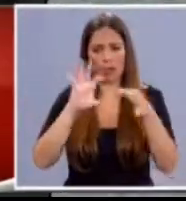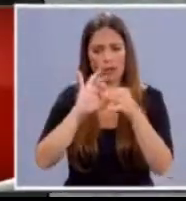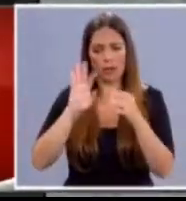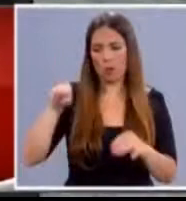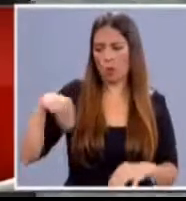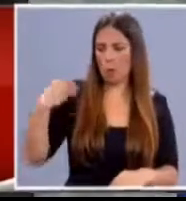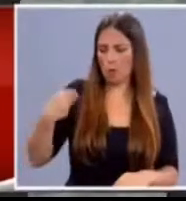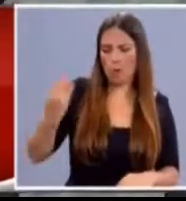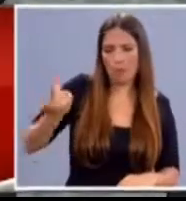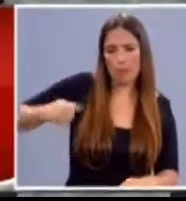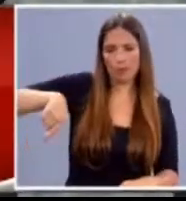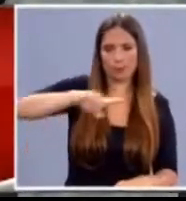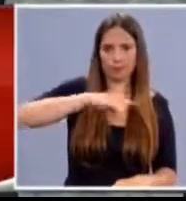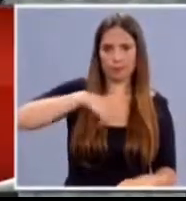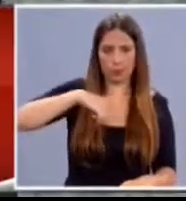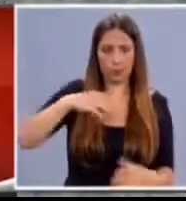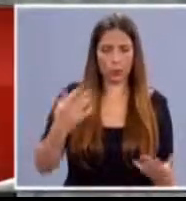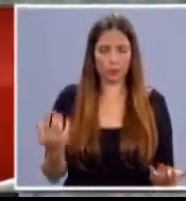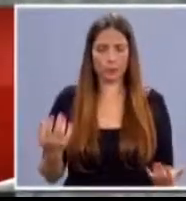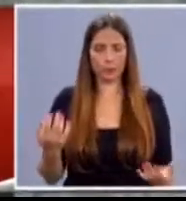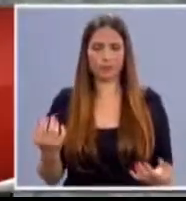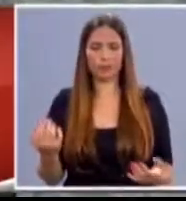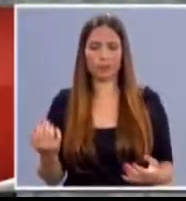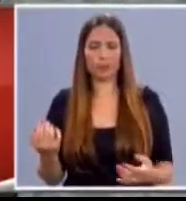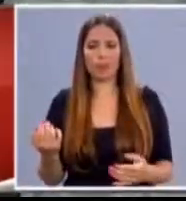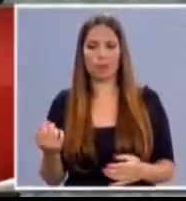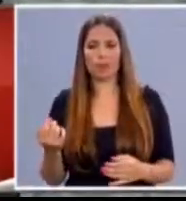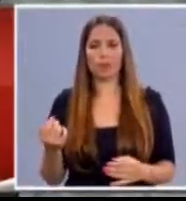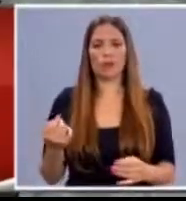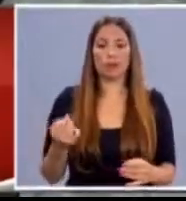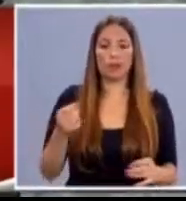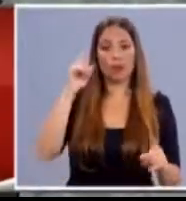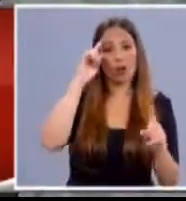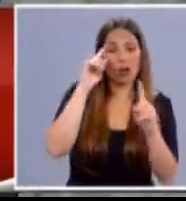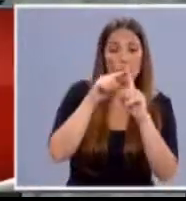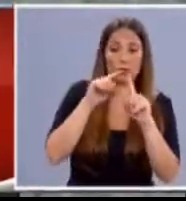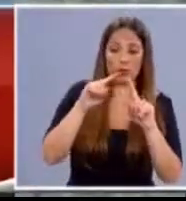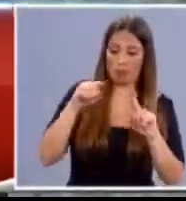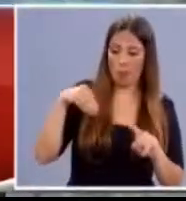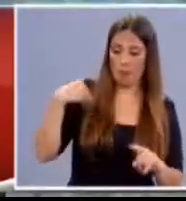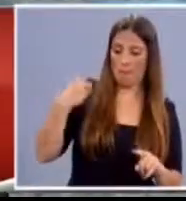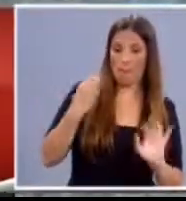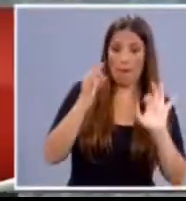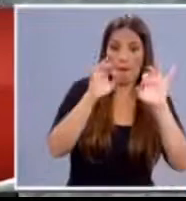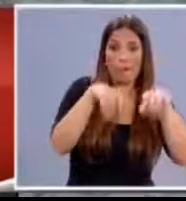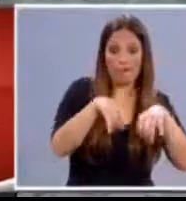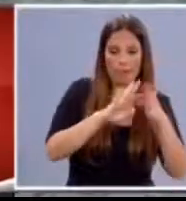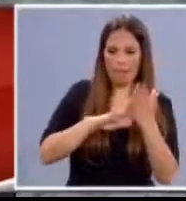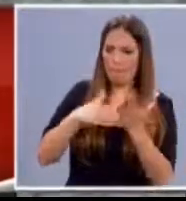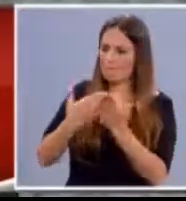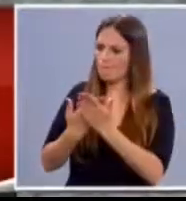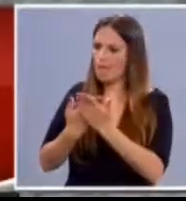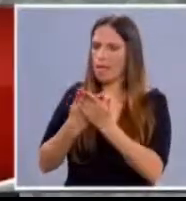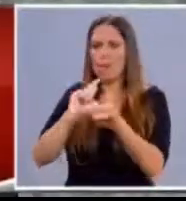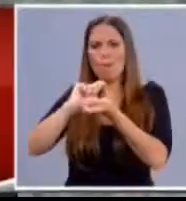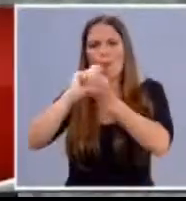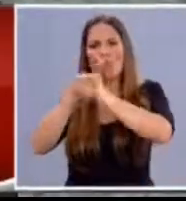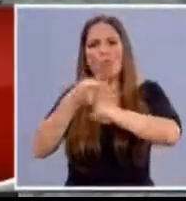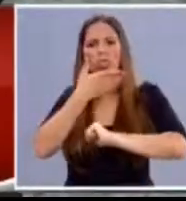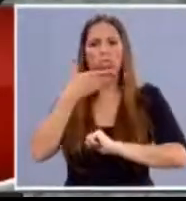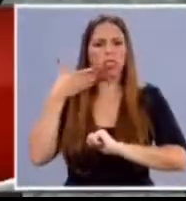preocupações, para que elas se deixem de o ser e que tornem fácil o